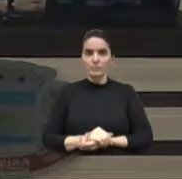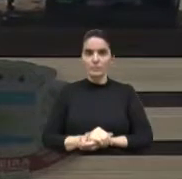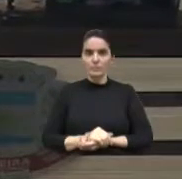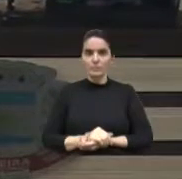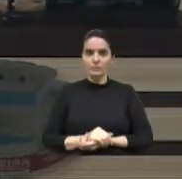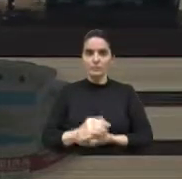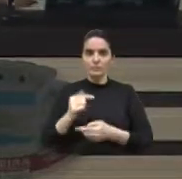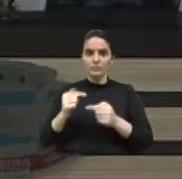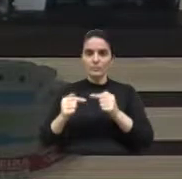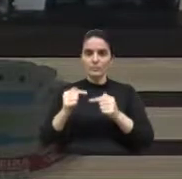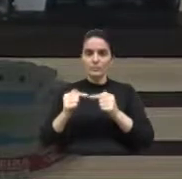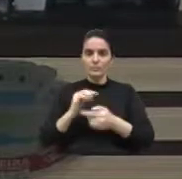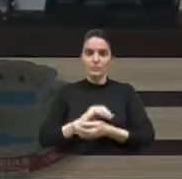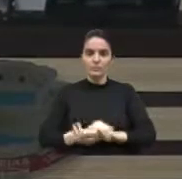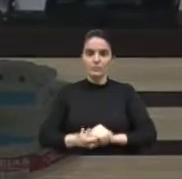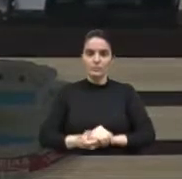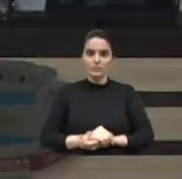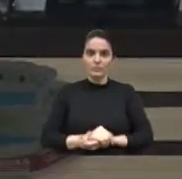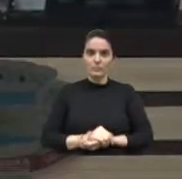Em discussão.